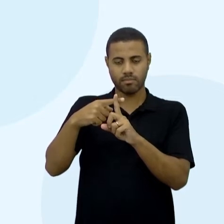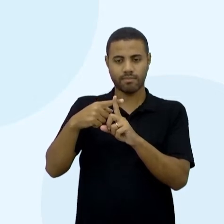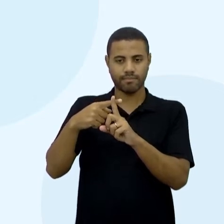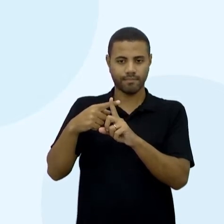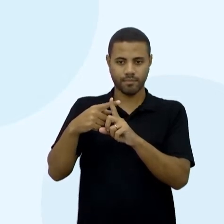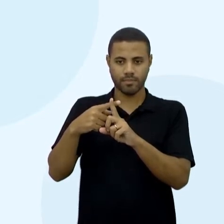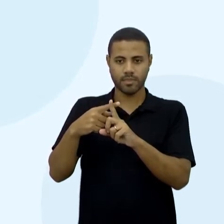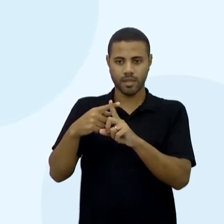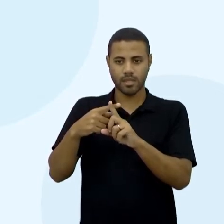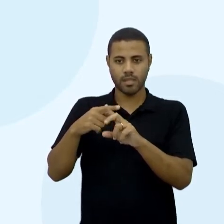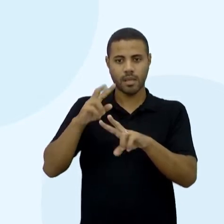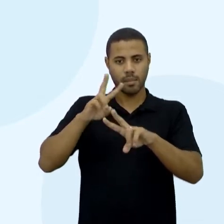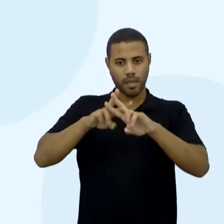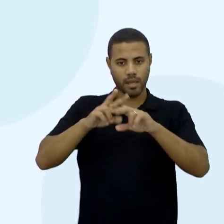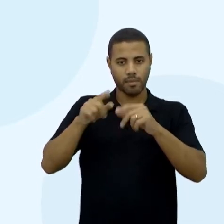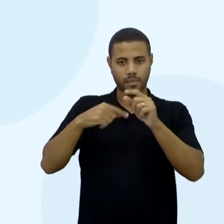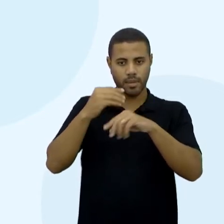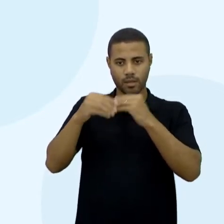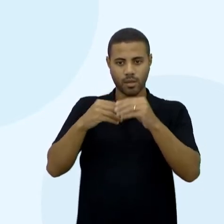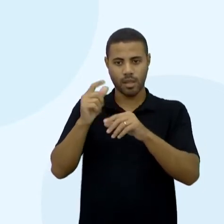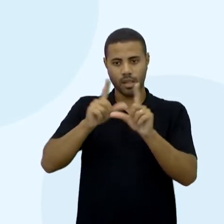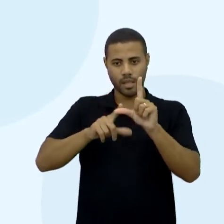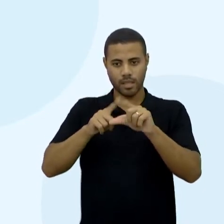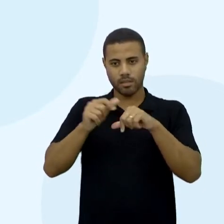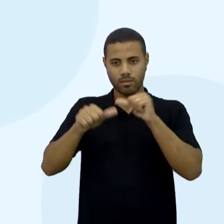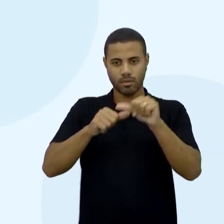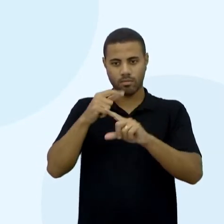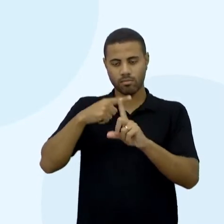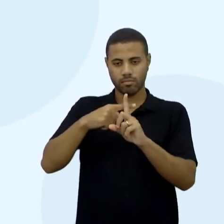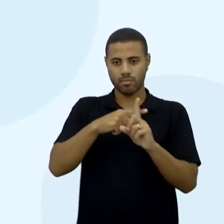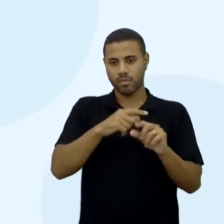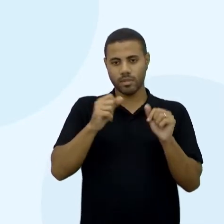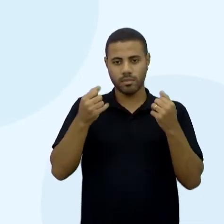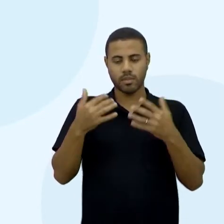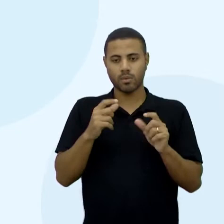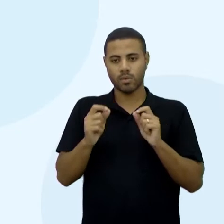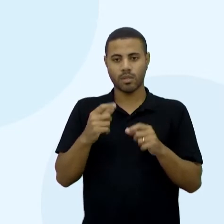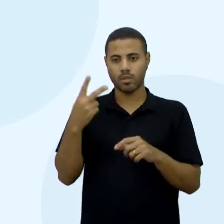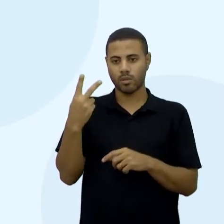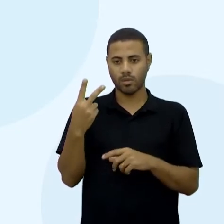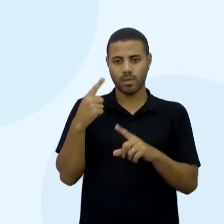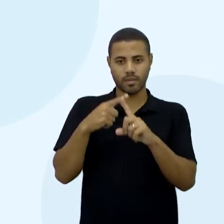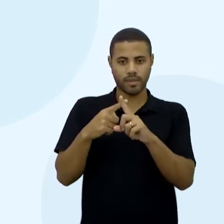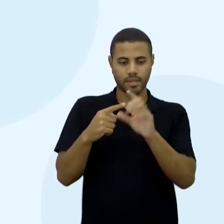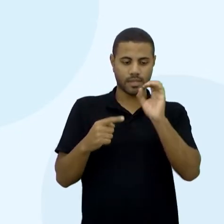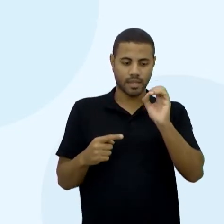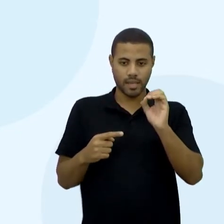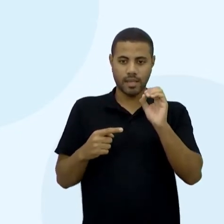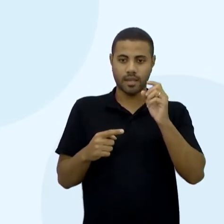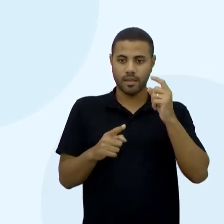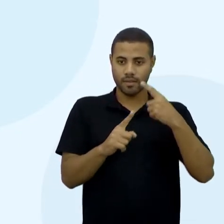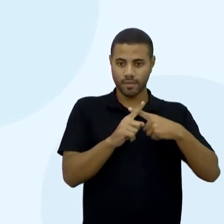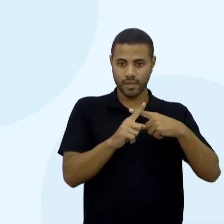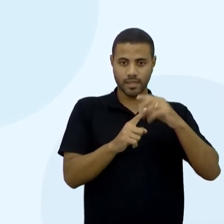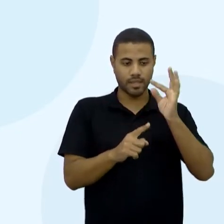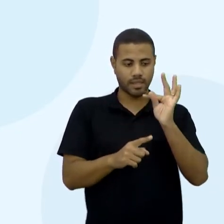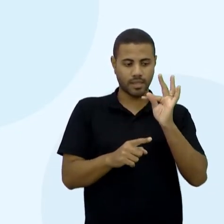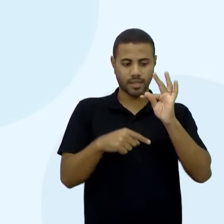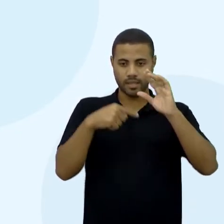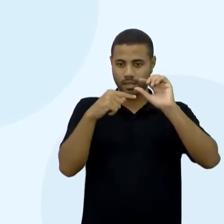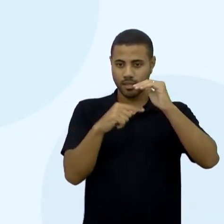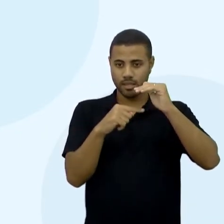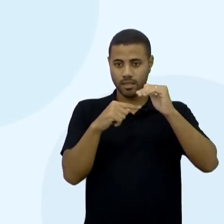aí com letra, a gente faz multiplicação. Então, a gente vai ter o quê? Ó? 2V0 vezes T sobre 2, né?